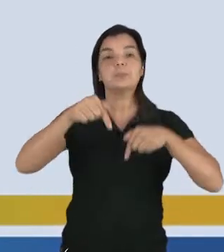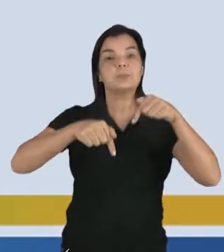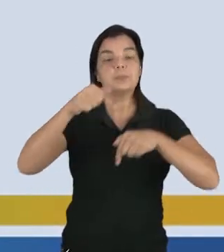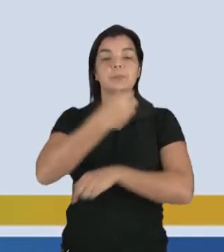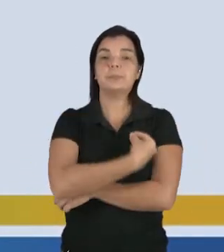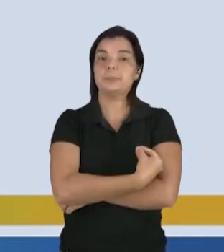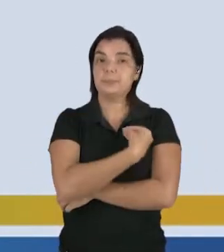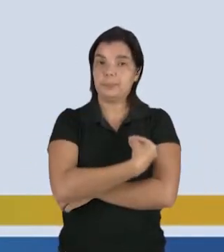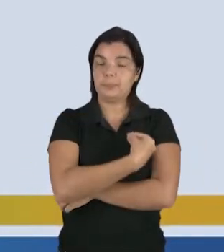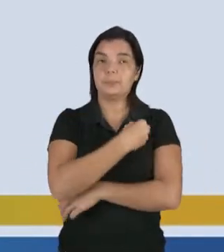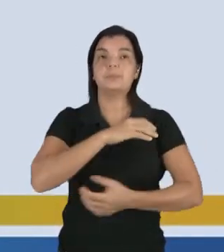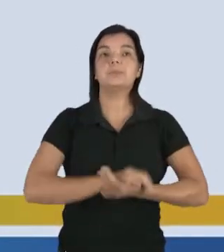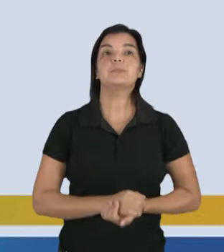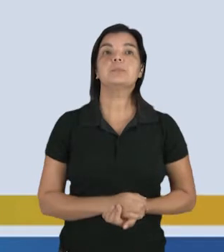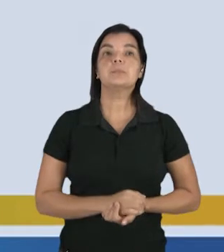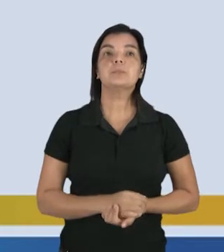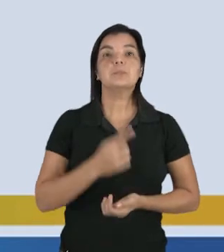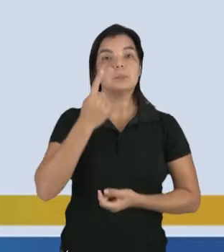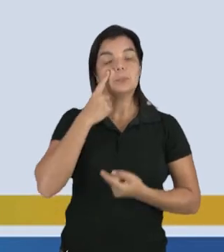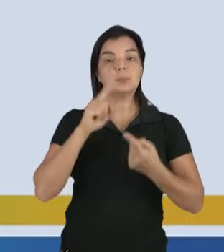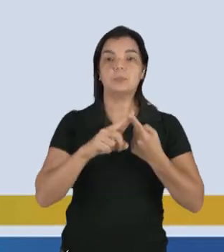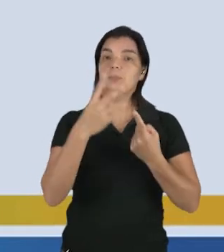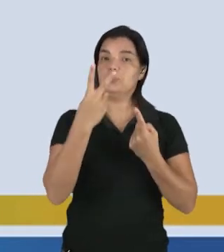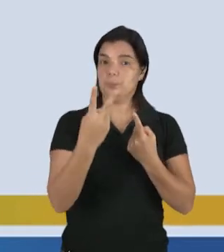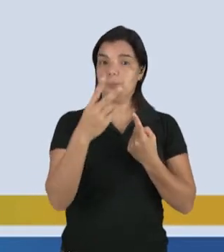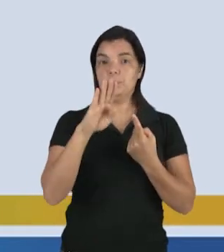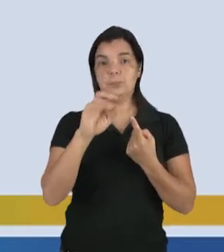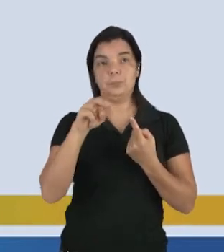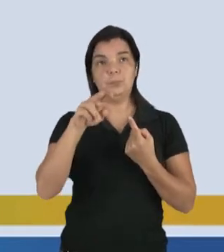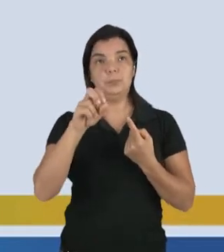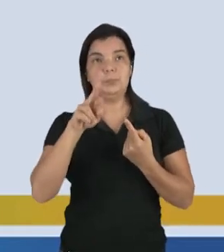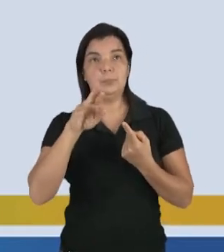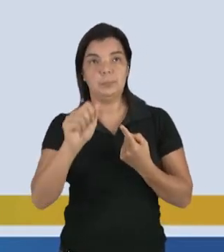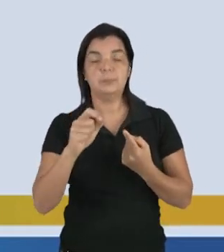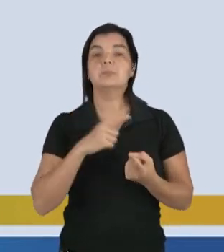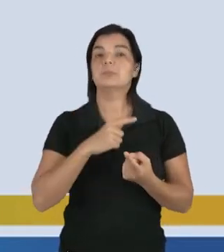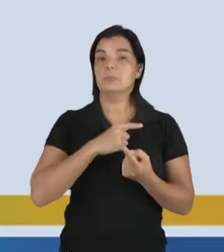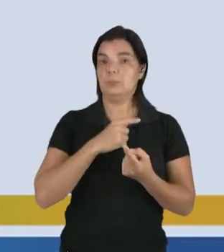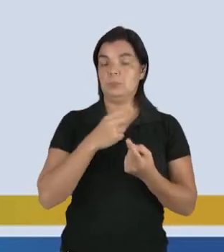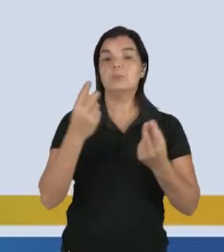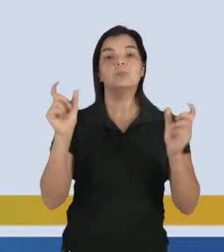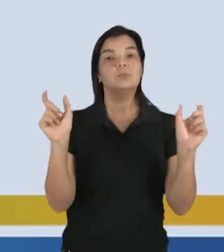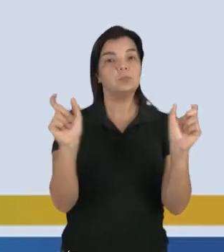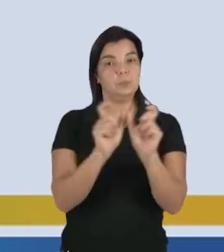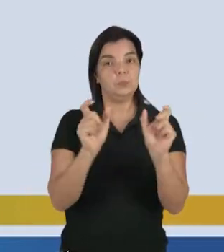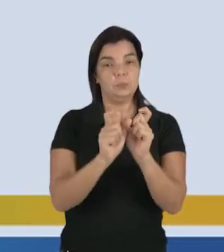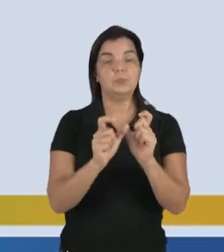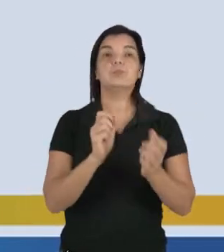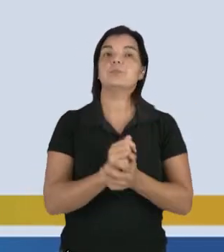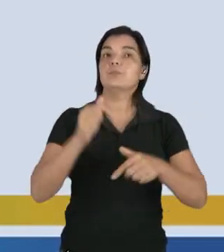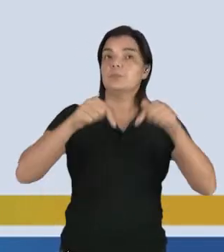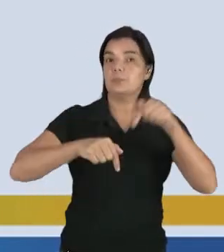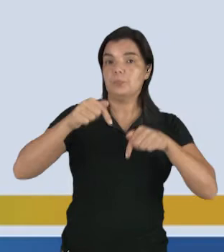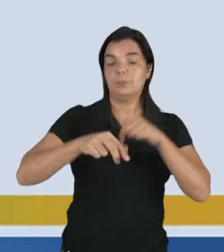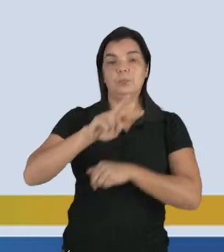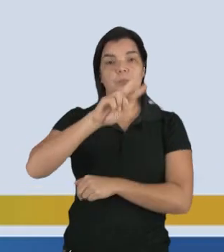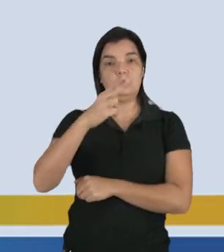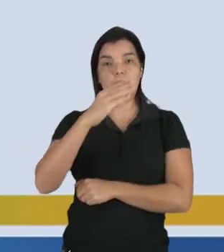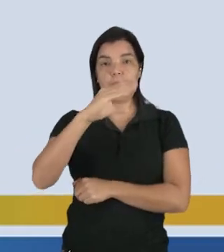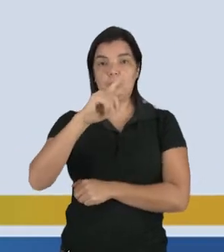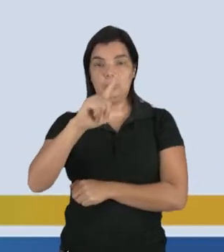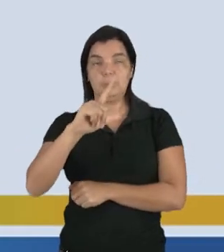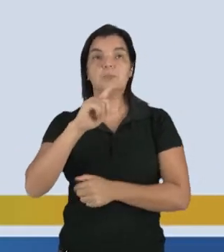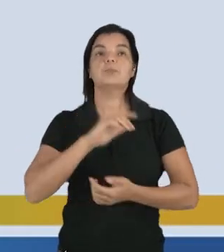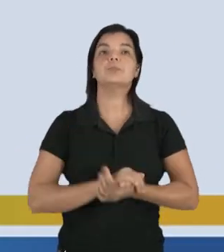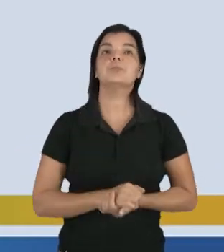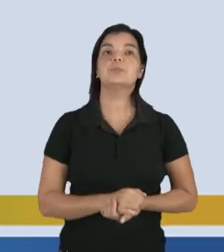químicos presentes nesse ácido, então nós podemos ter o binário, quando tem 2 elementos químicos, então a gente vai ter sempre a presença